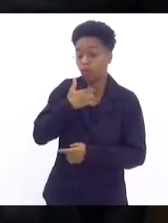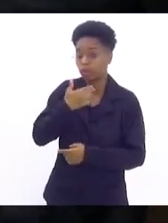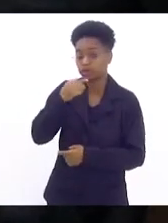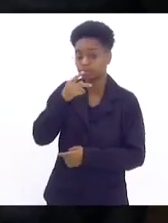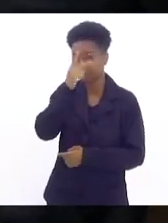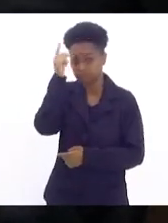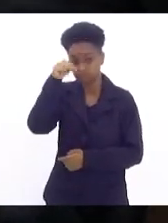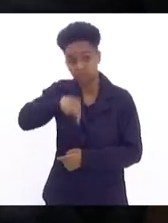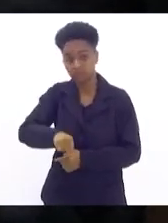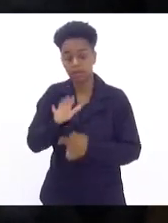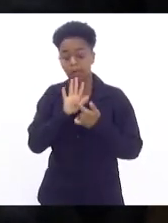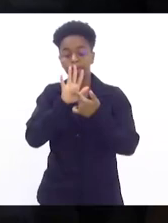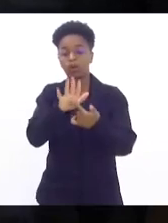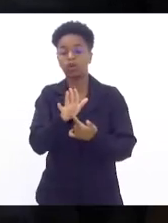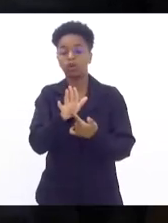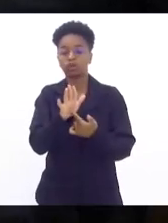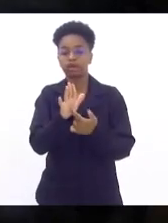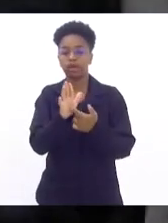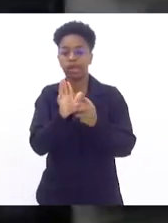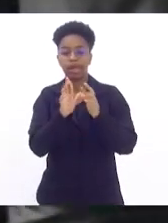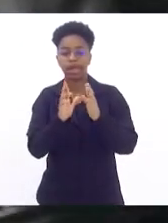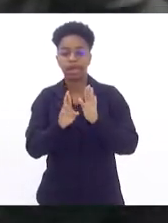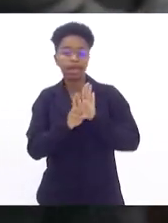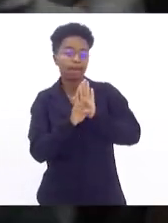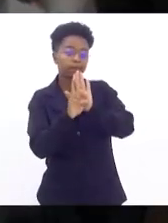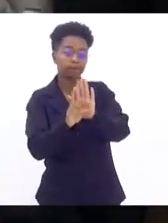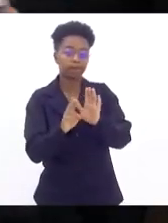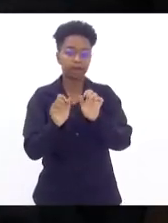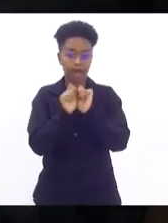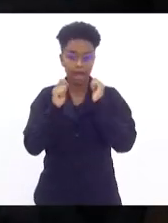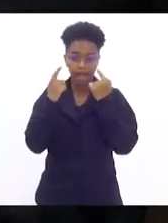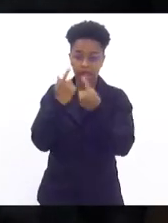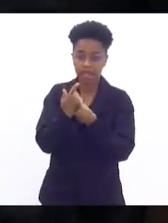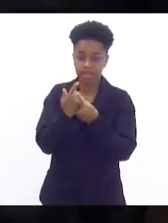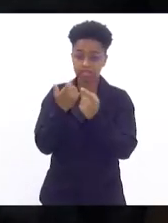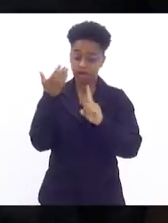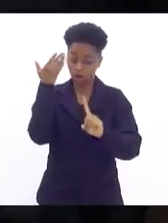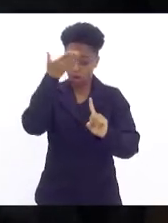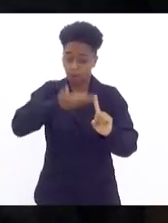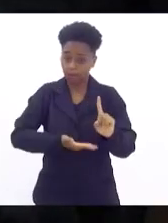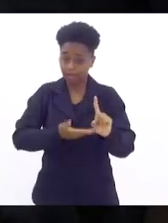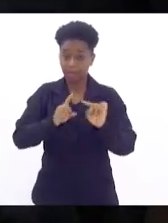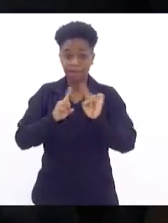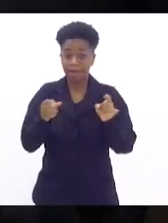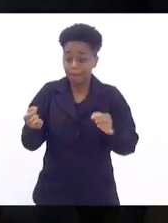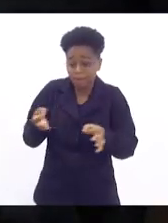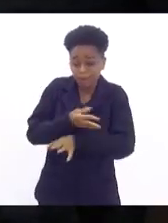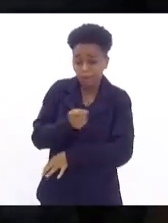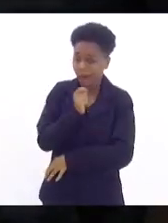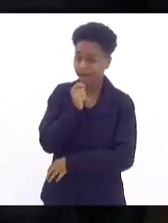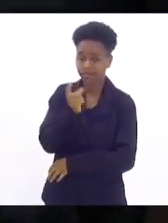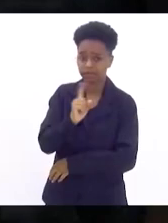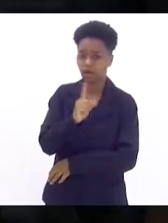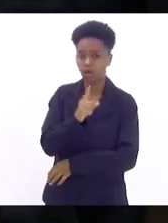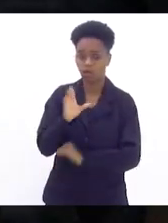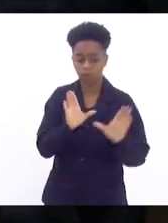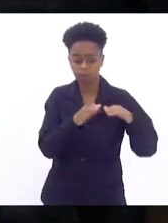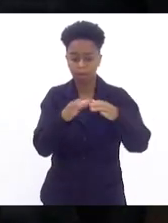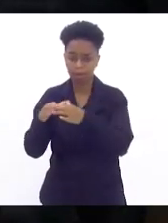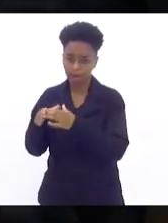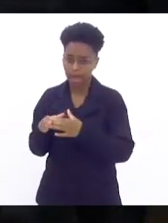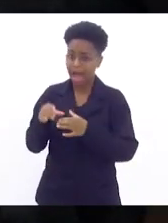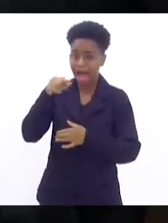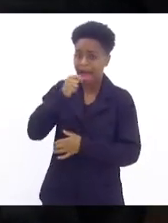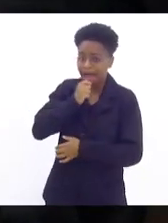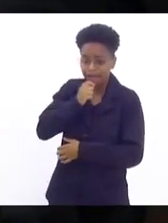apresentar em nome da Assembleia Legislativa uma homenagem que não tramitou ainda nas comissões que não veio